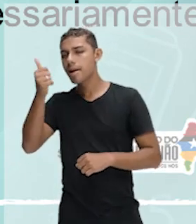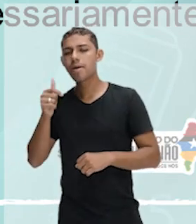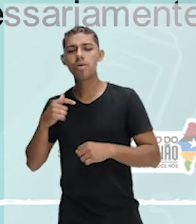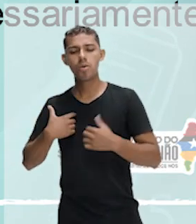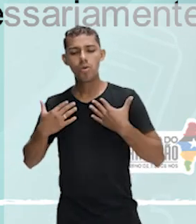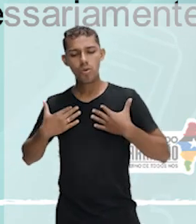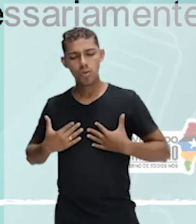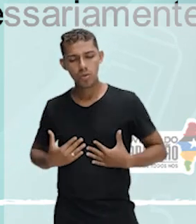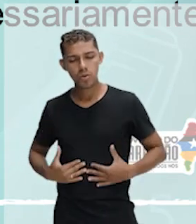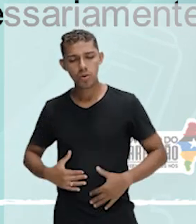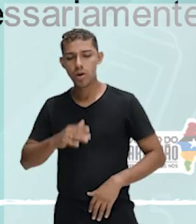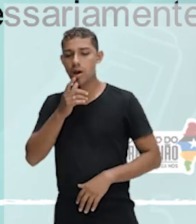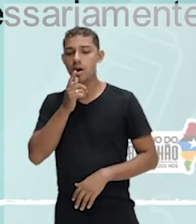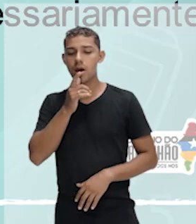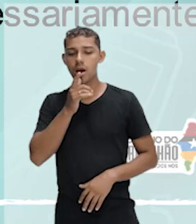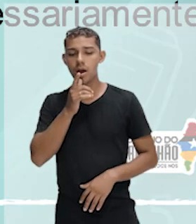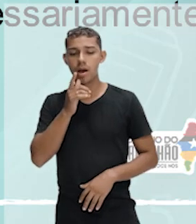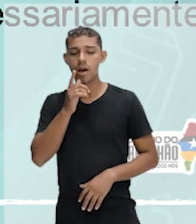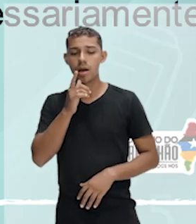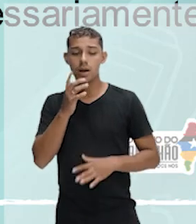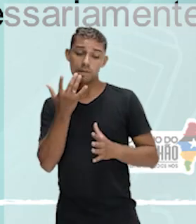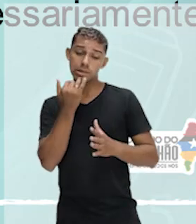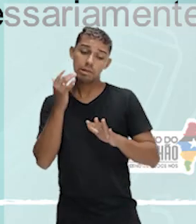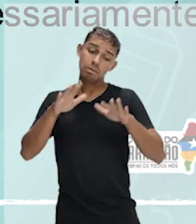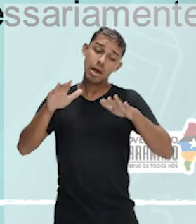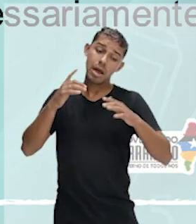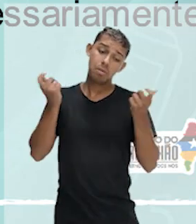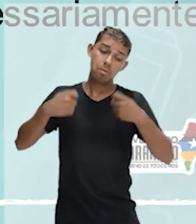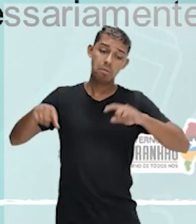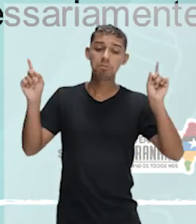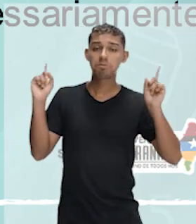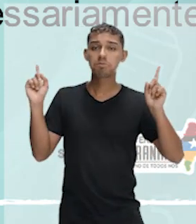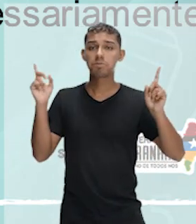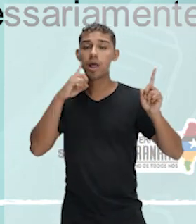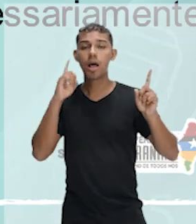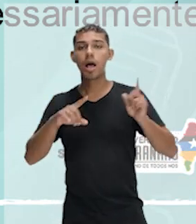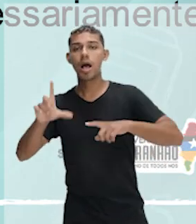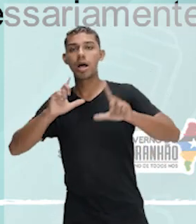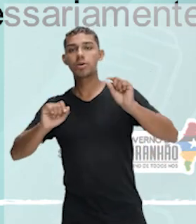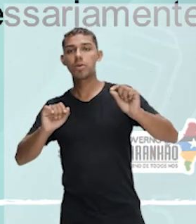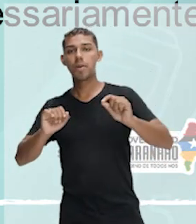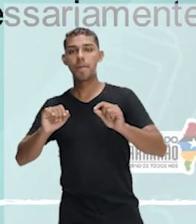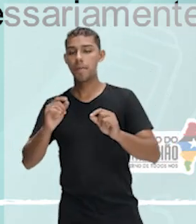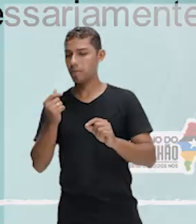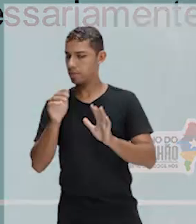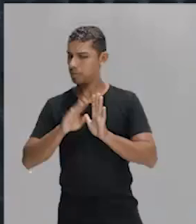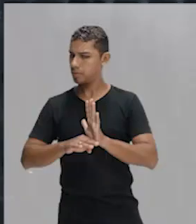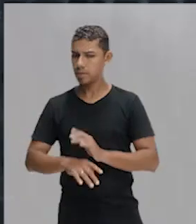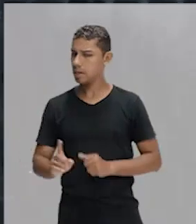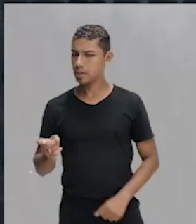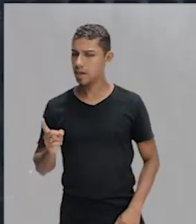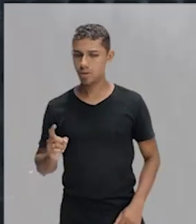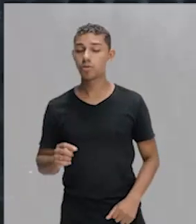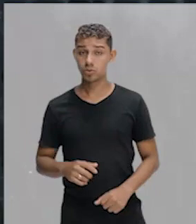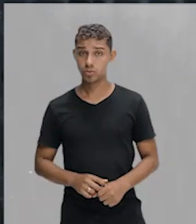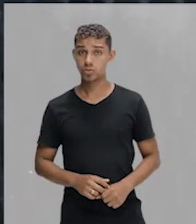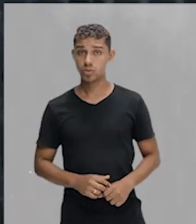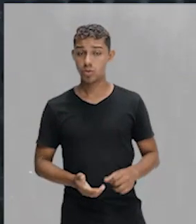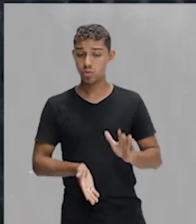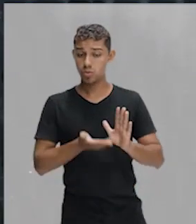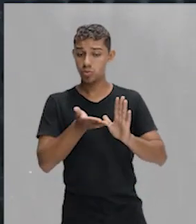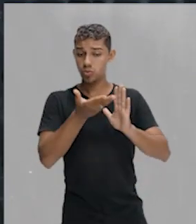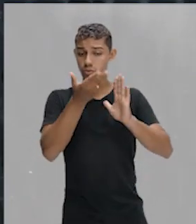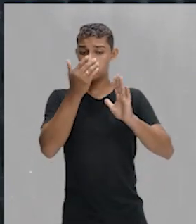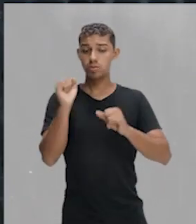não sendo necessariamente a escolha mais barata, tá, gente? O trem, ele tem um custo mais